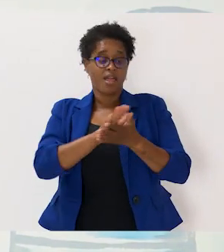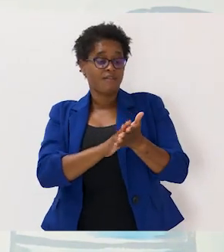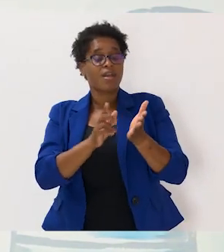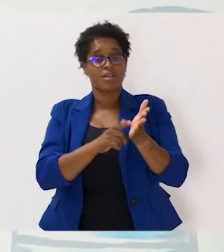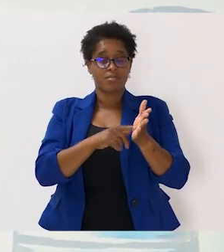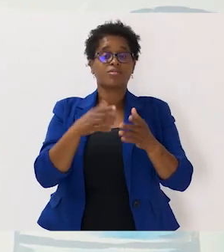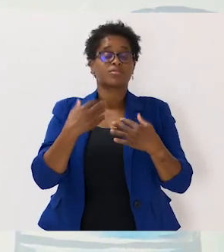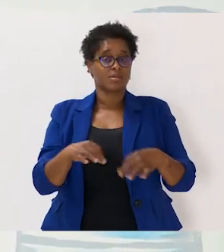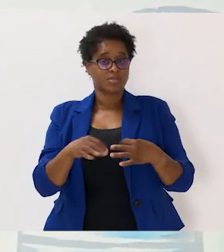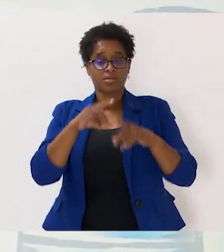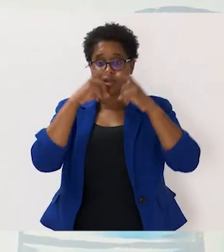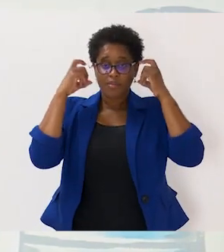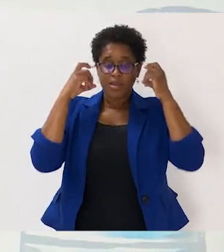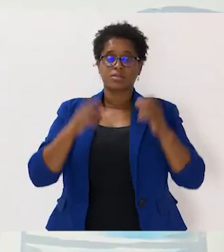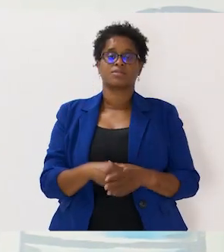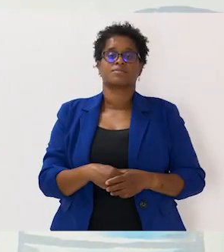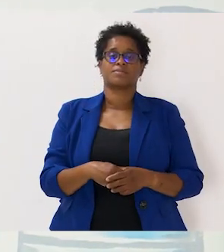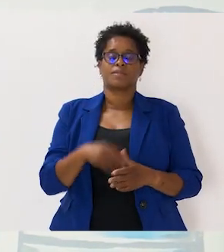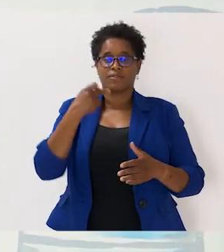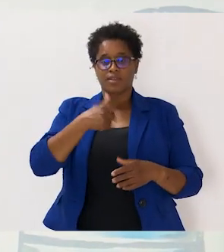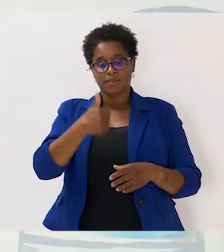com frequência, usar a máscara.